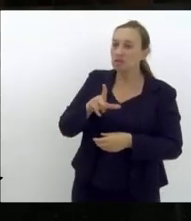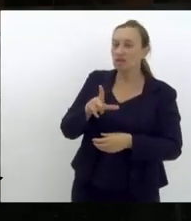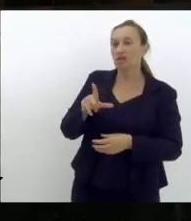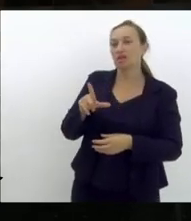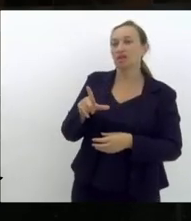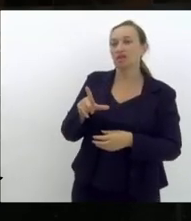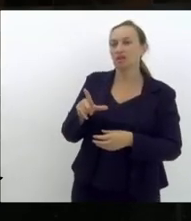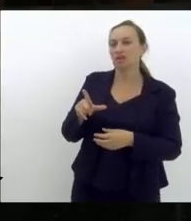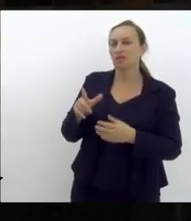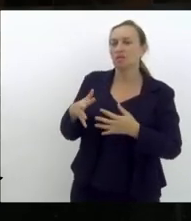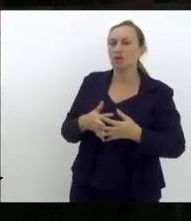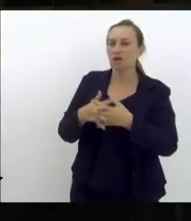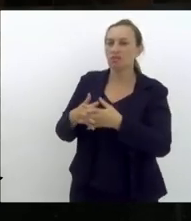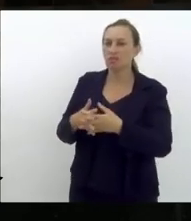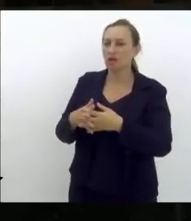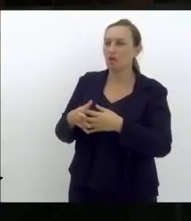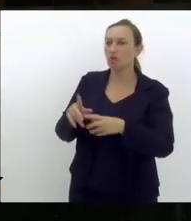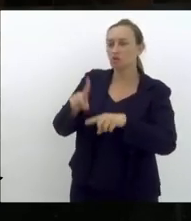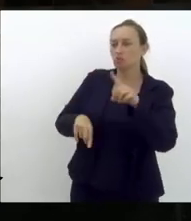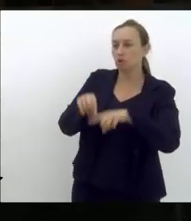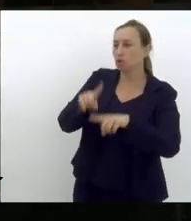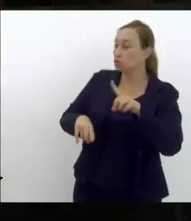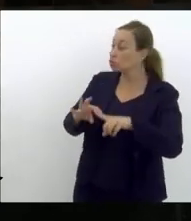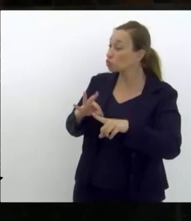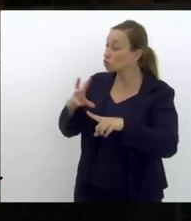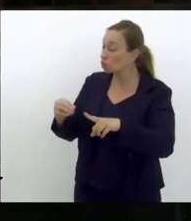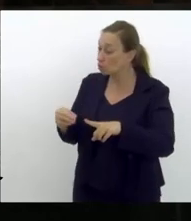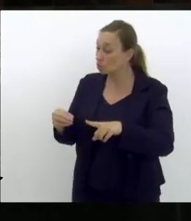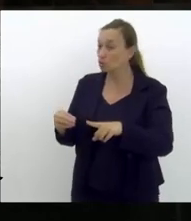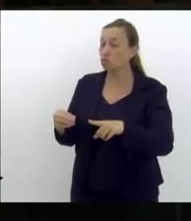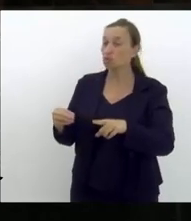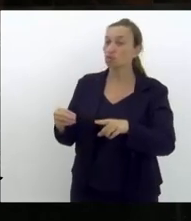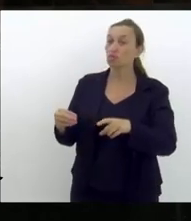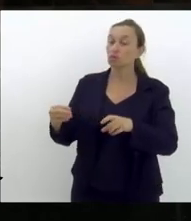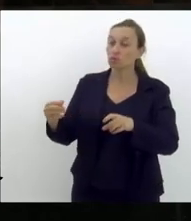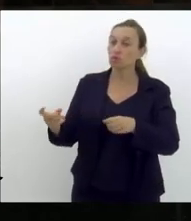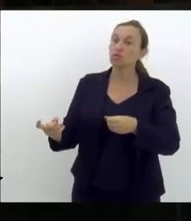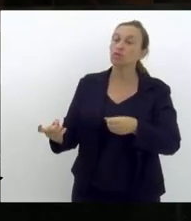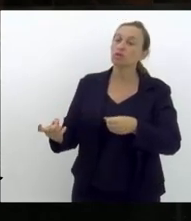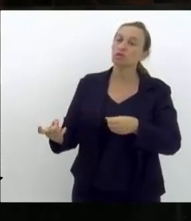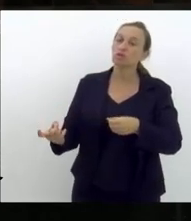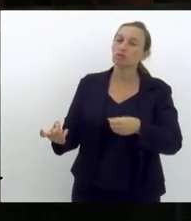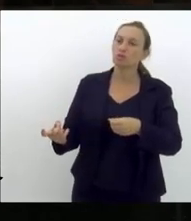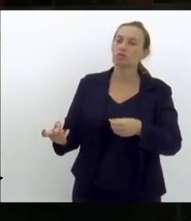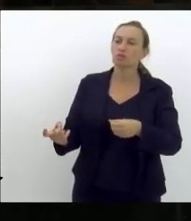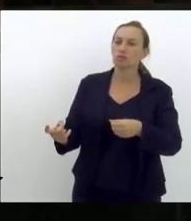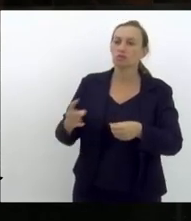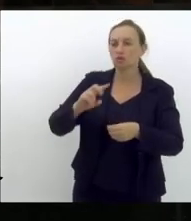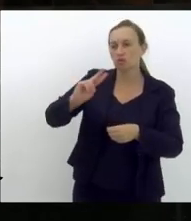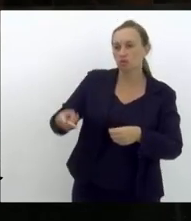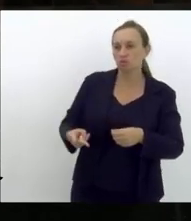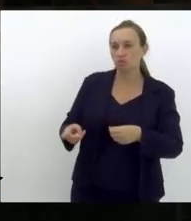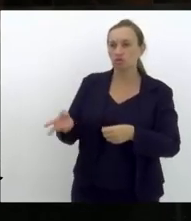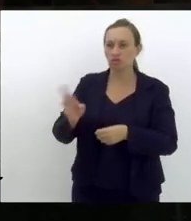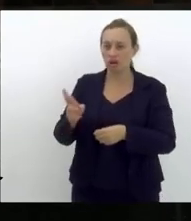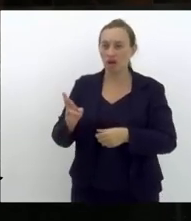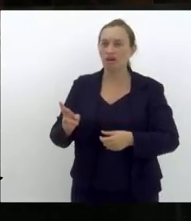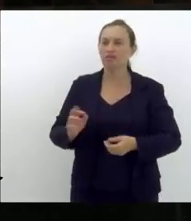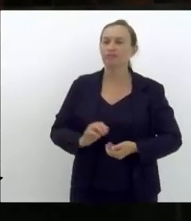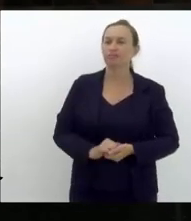com uma carga avaliada em dois milhões de reais hora